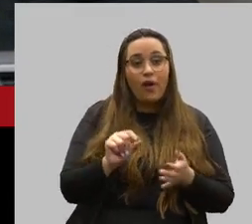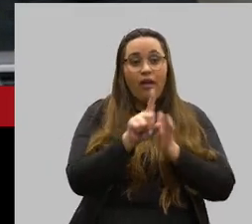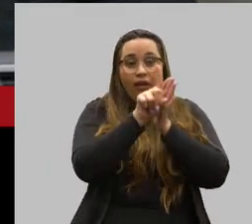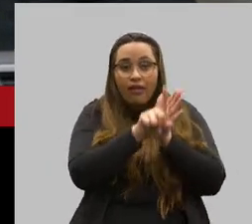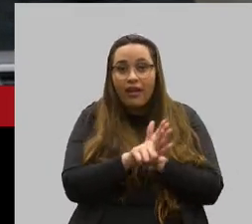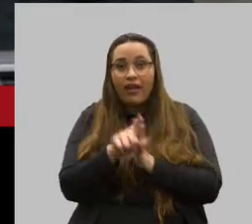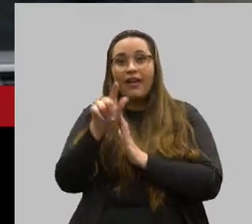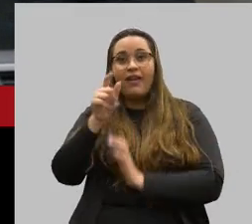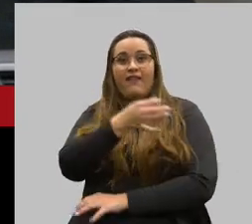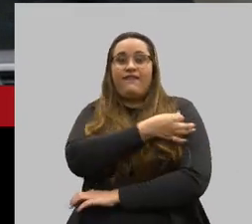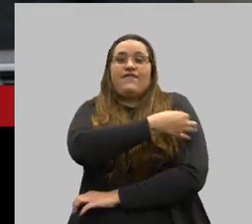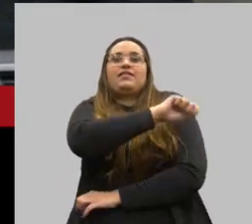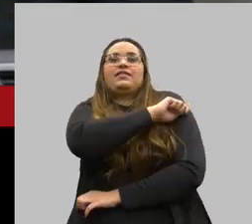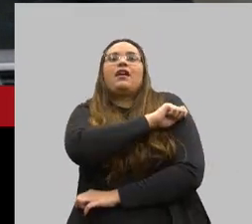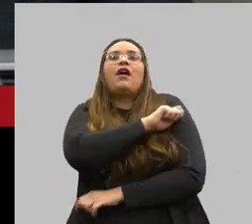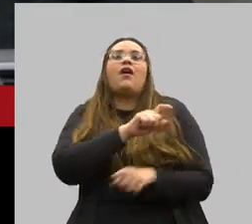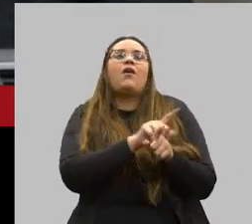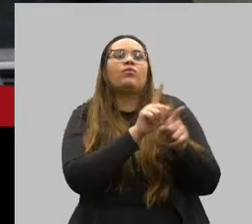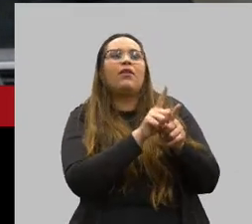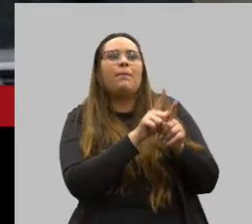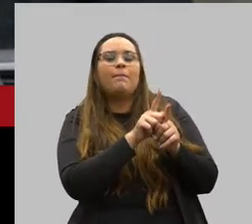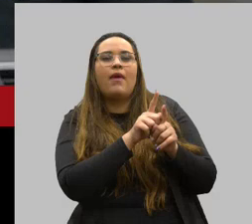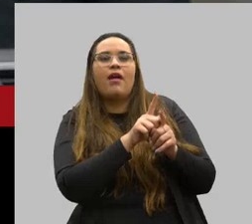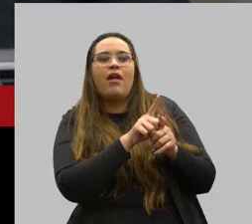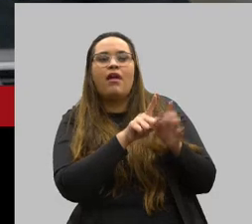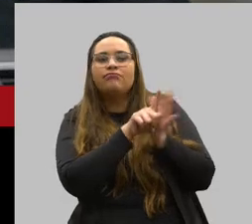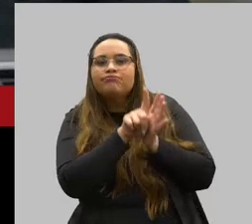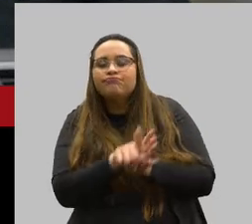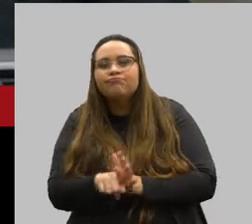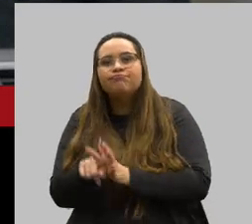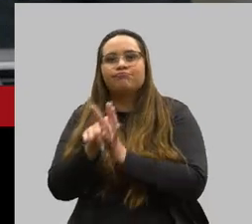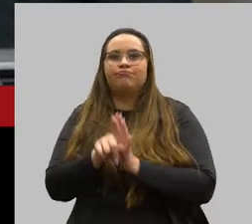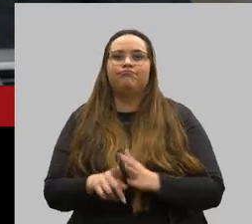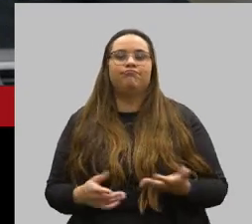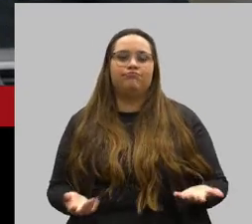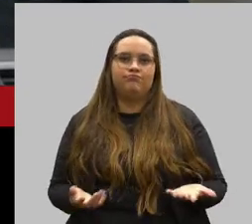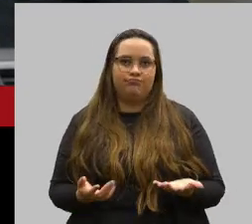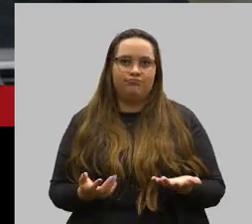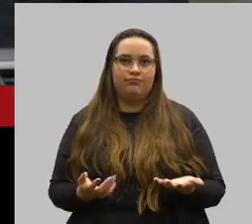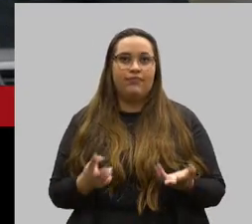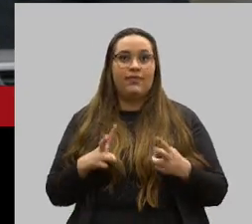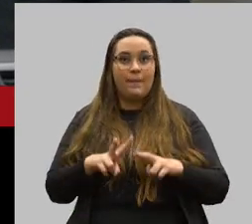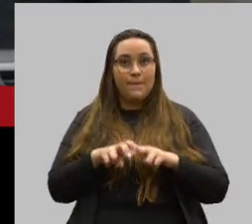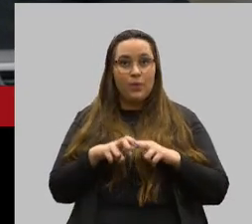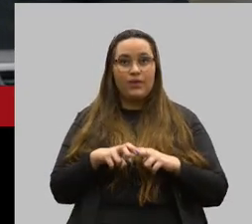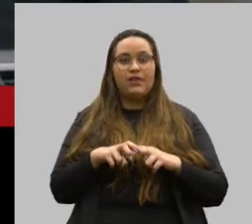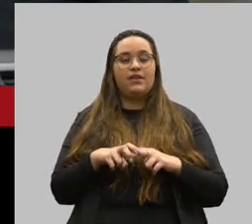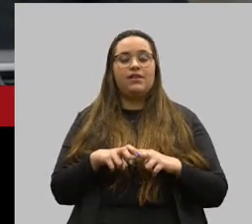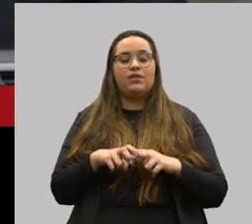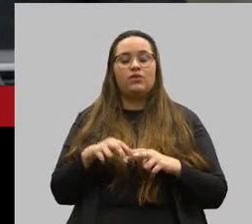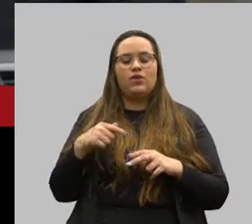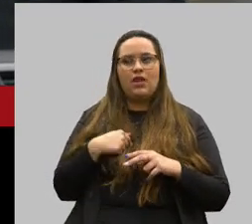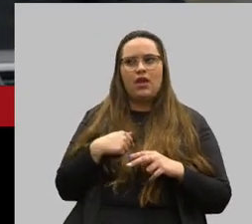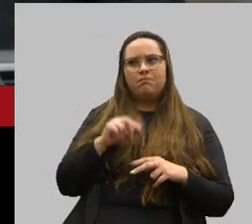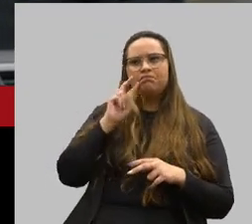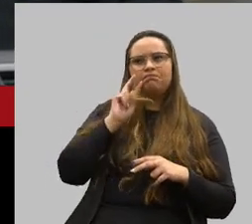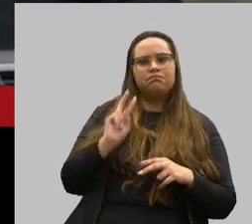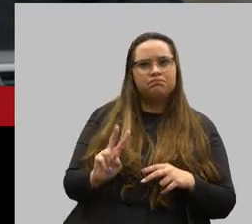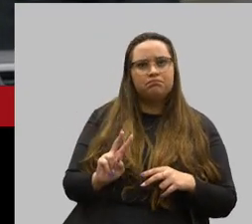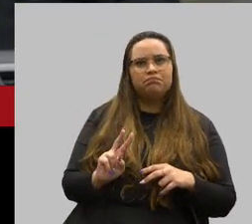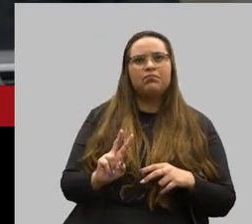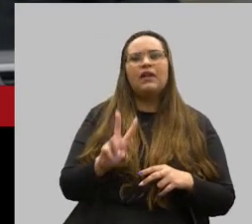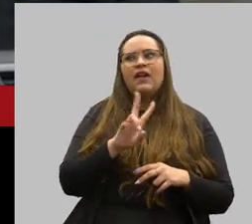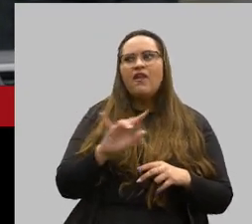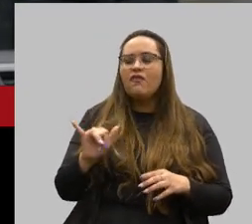pública por isso que eu tô aqui nesse processo da fiscalização então reconhecer o diagnóstico vai